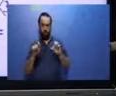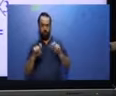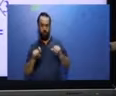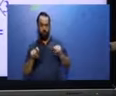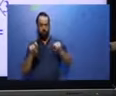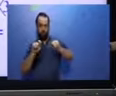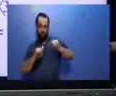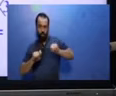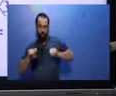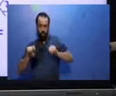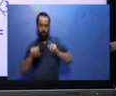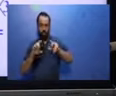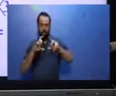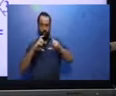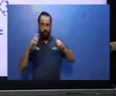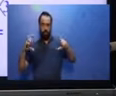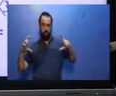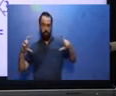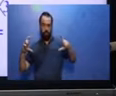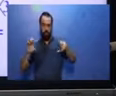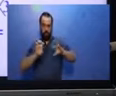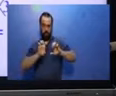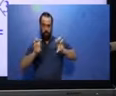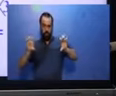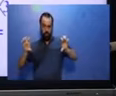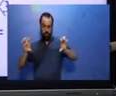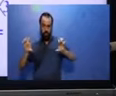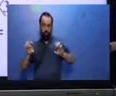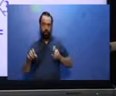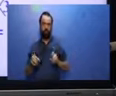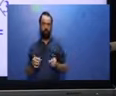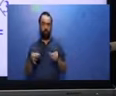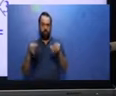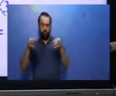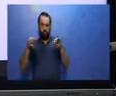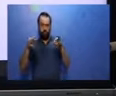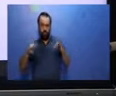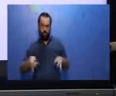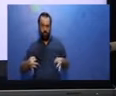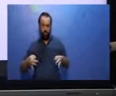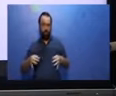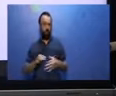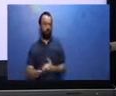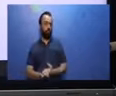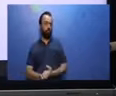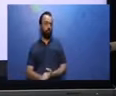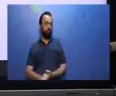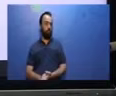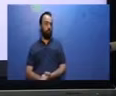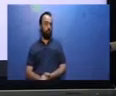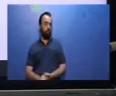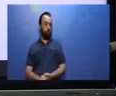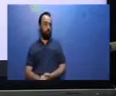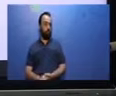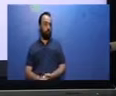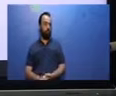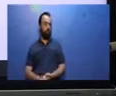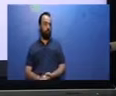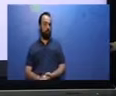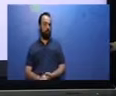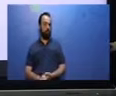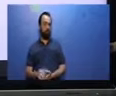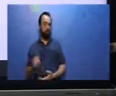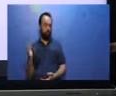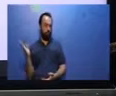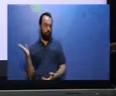né para que até equação seja representada na forma como ela realmente acontece e aqui nós temos